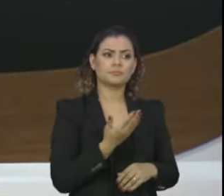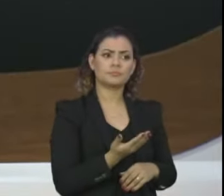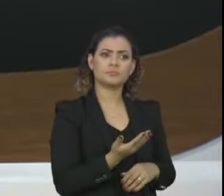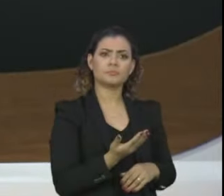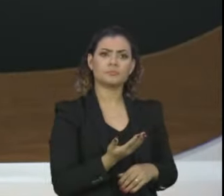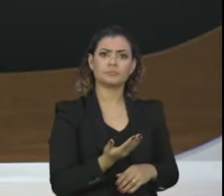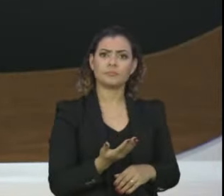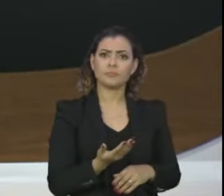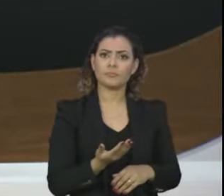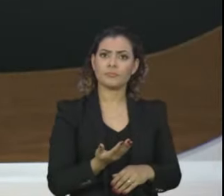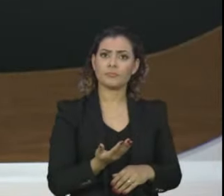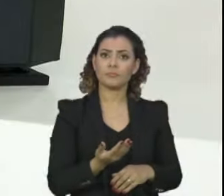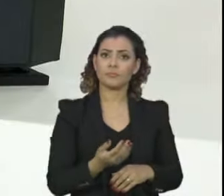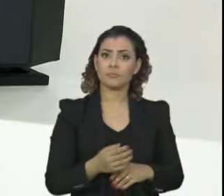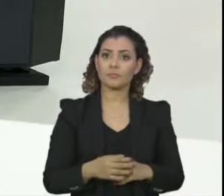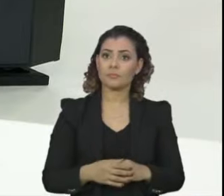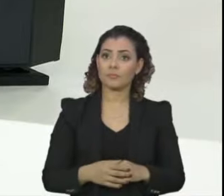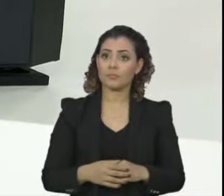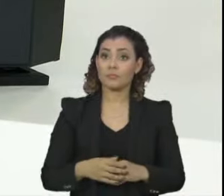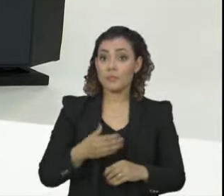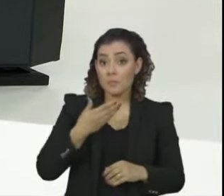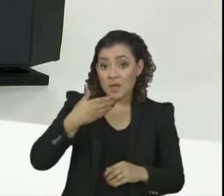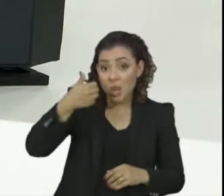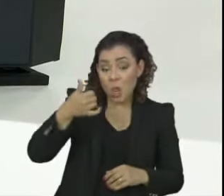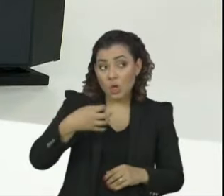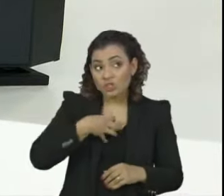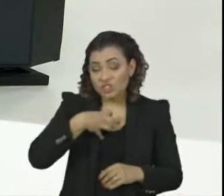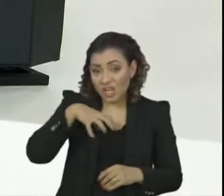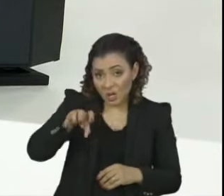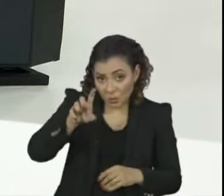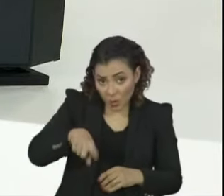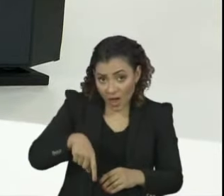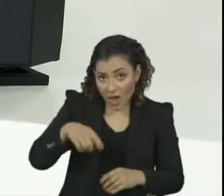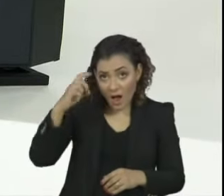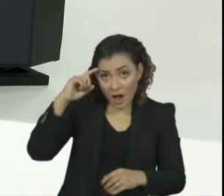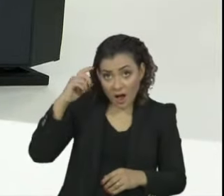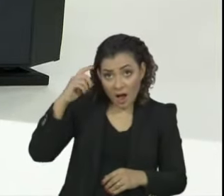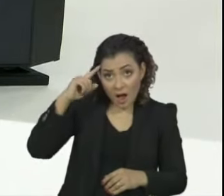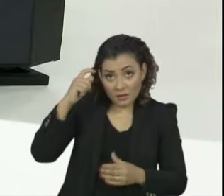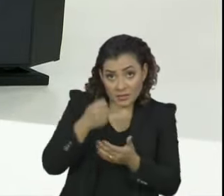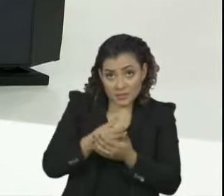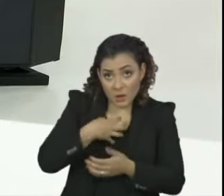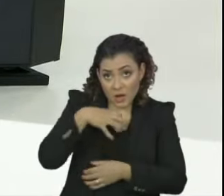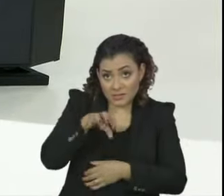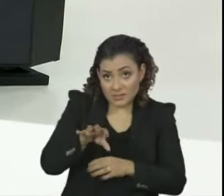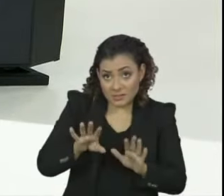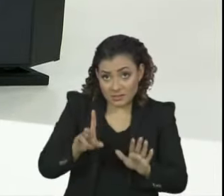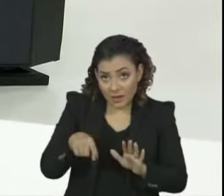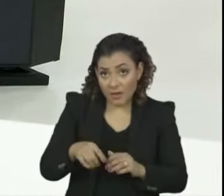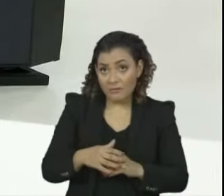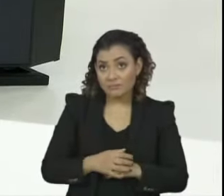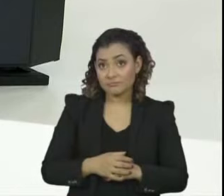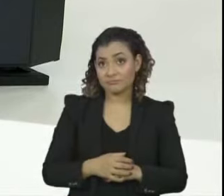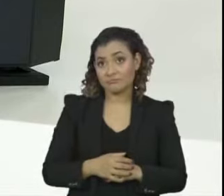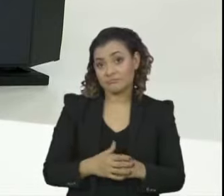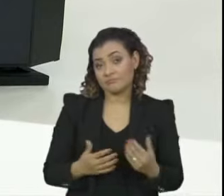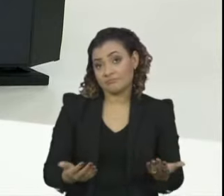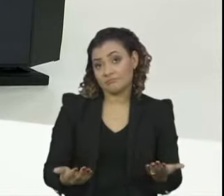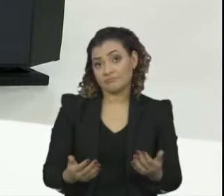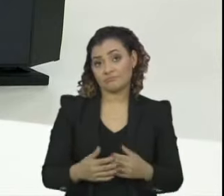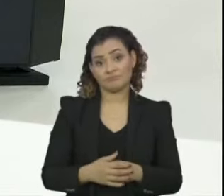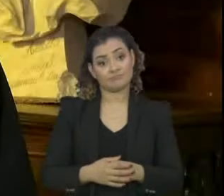senhor melhor sobre o são Ah pois é vamos lá